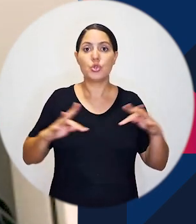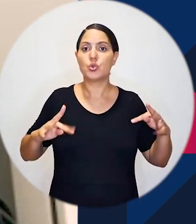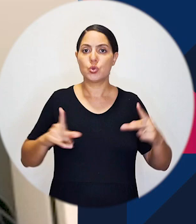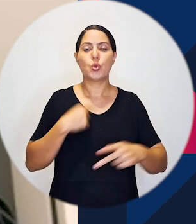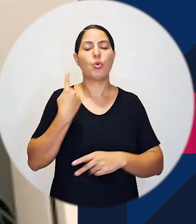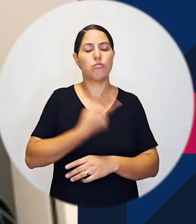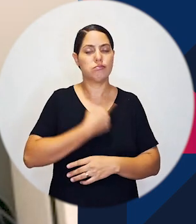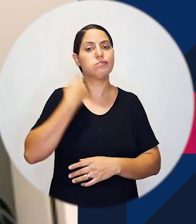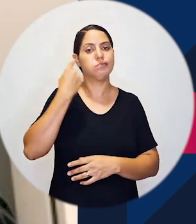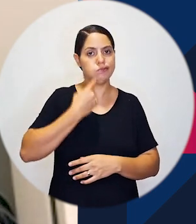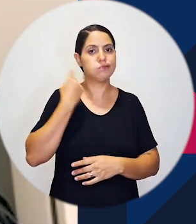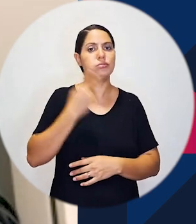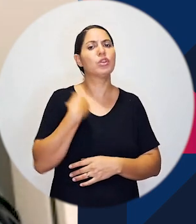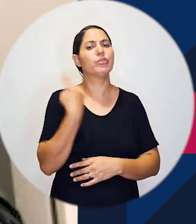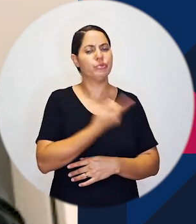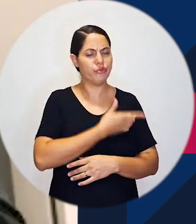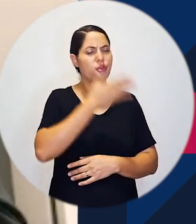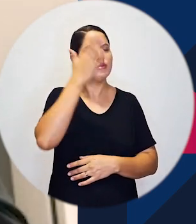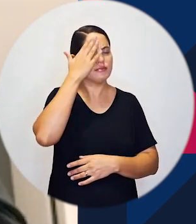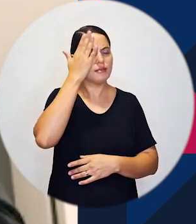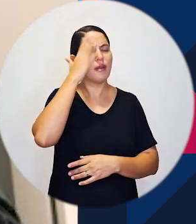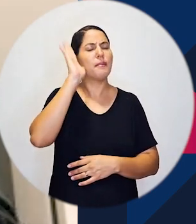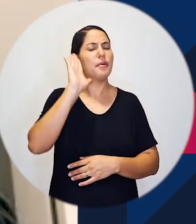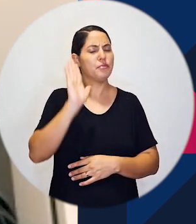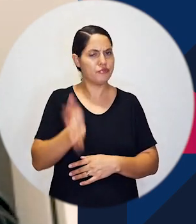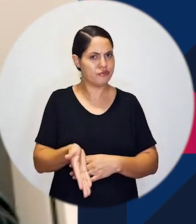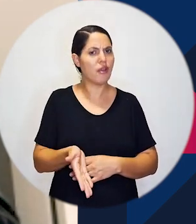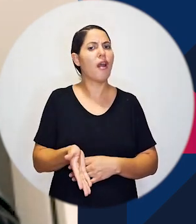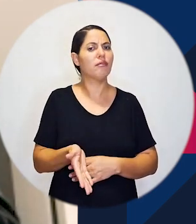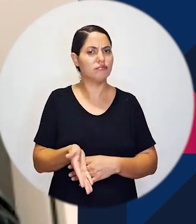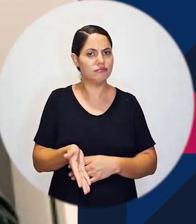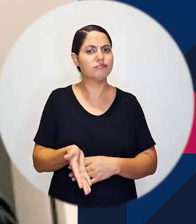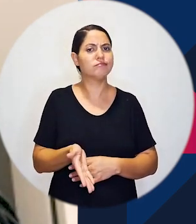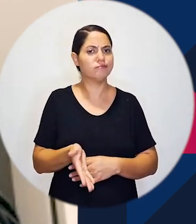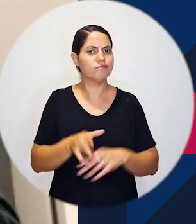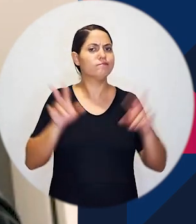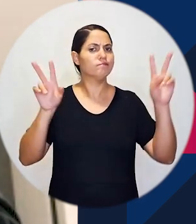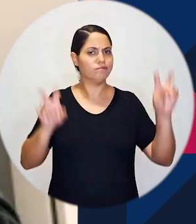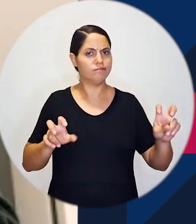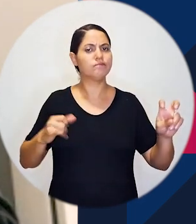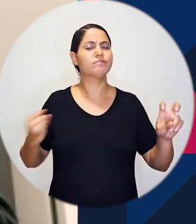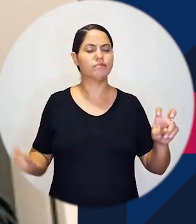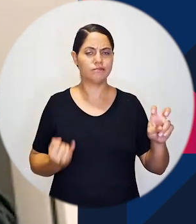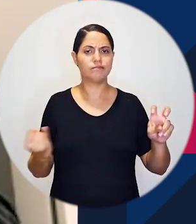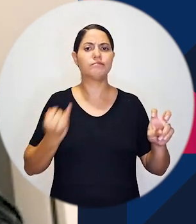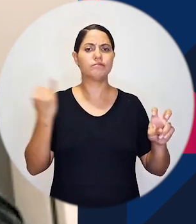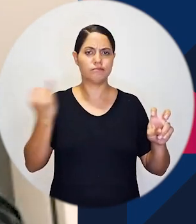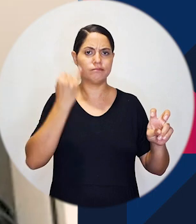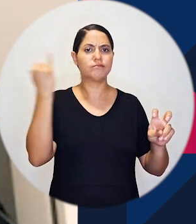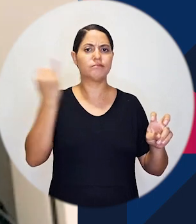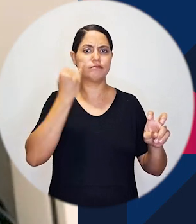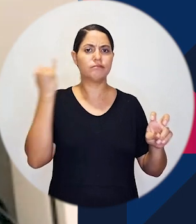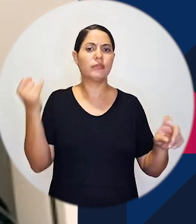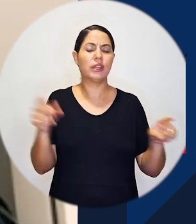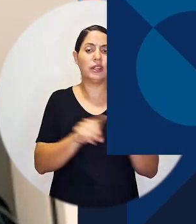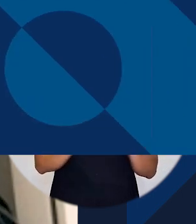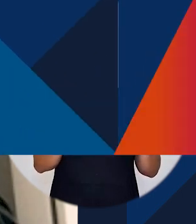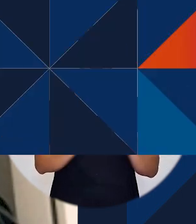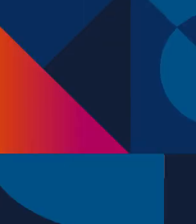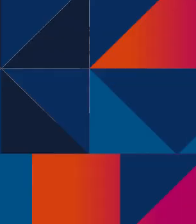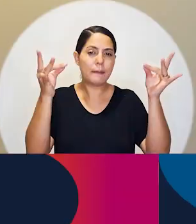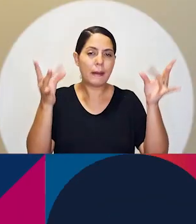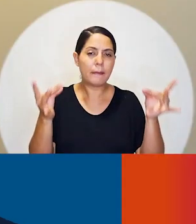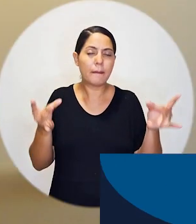nós, advogados e advogadas, sabemos perfeitamente a importância e a delicadeza desse